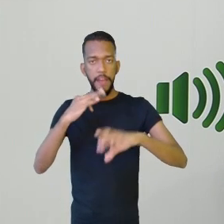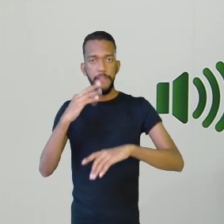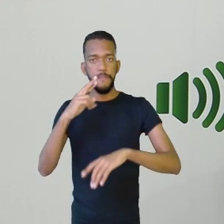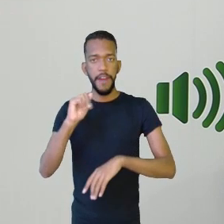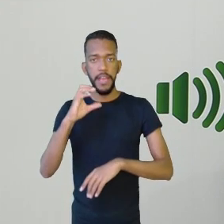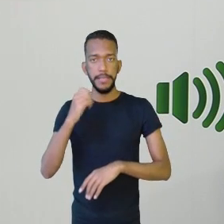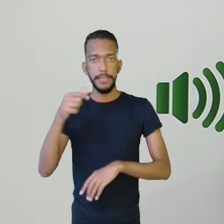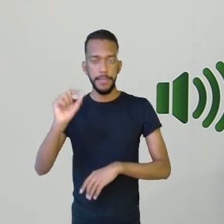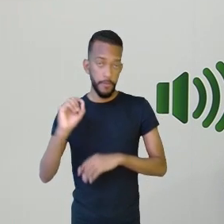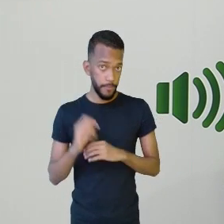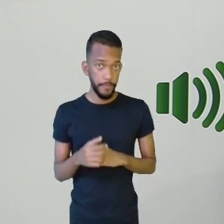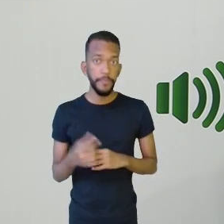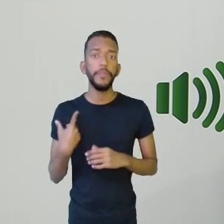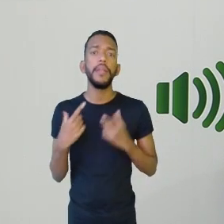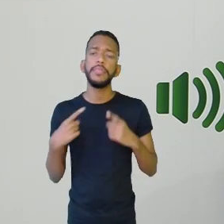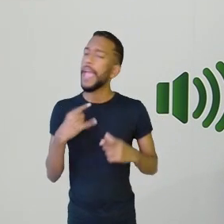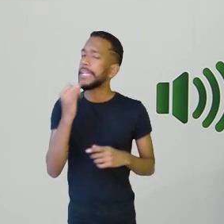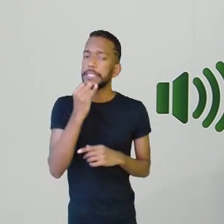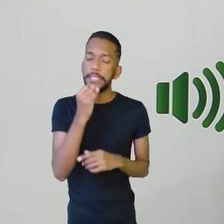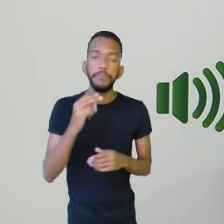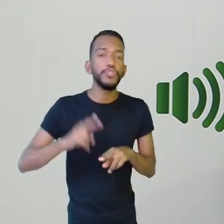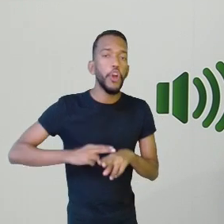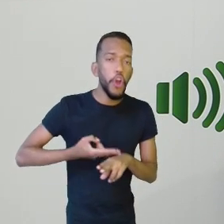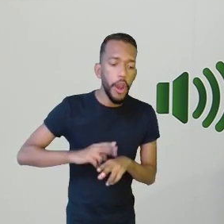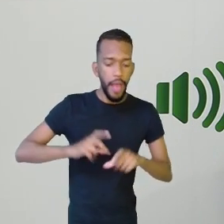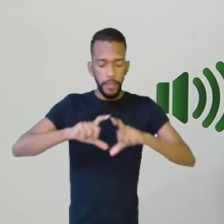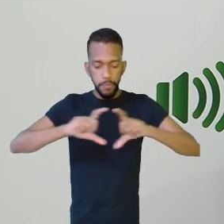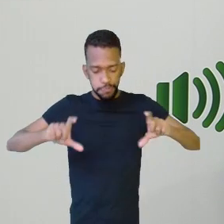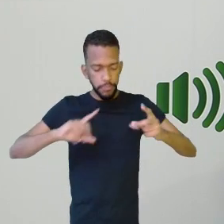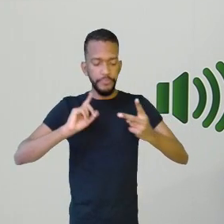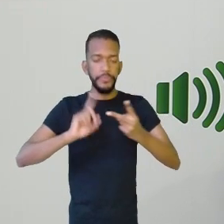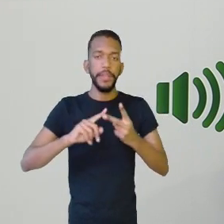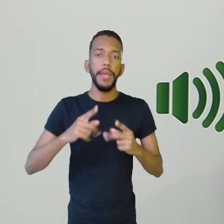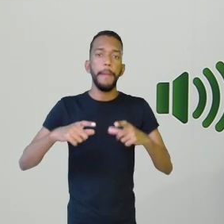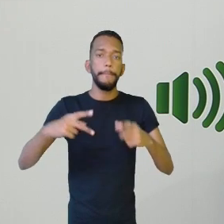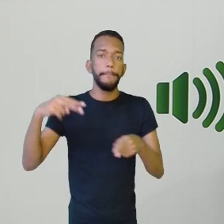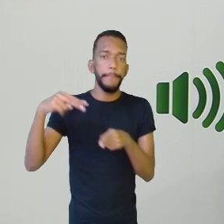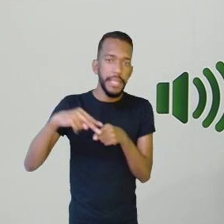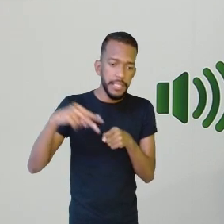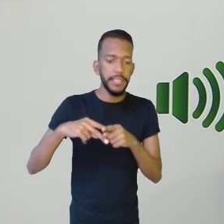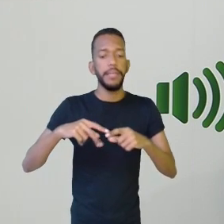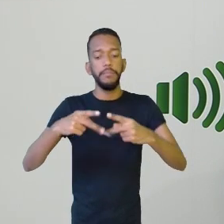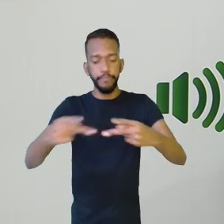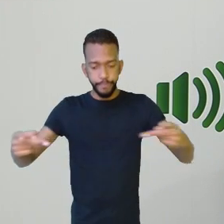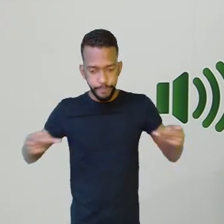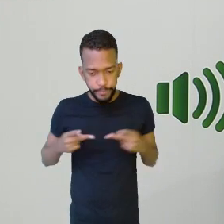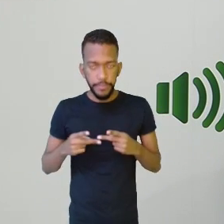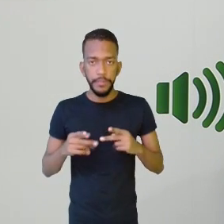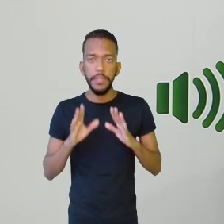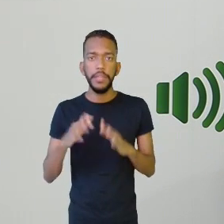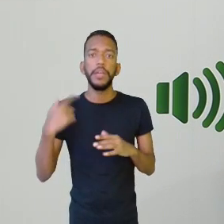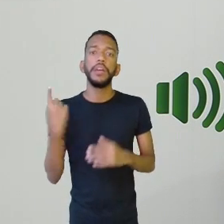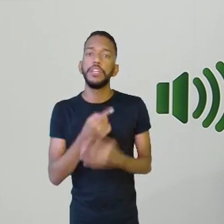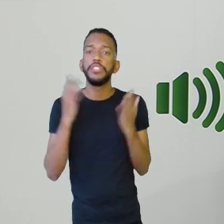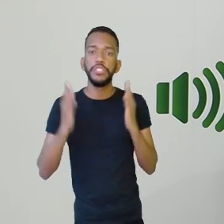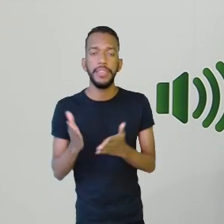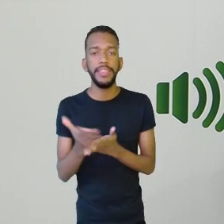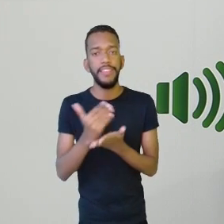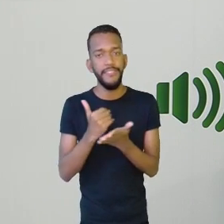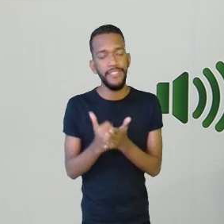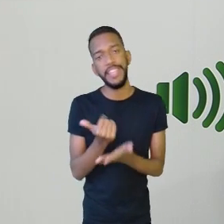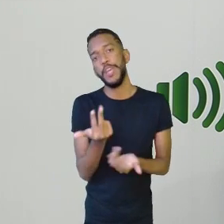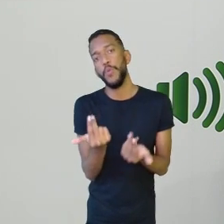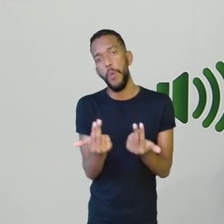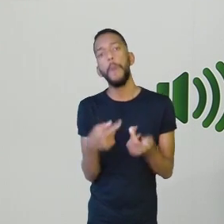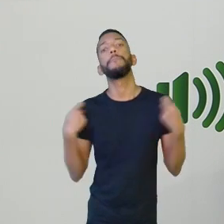minha pizza, e eu dividi. Então, toda vez que eu divido em partes iguais,